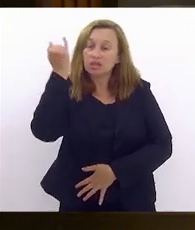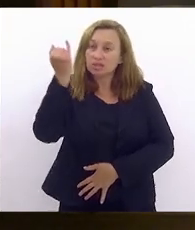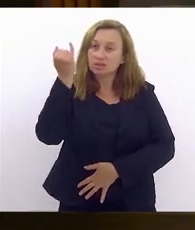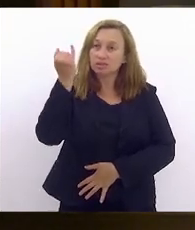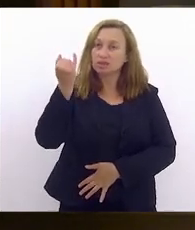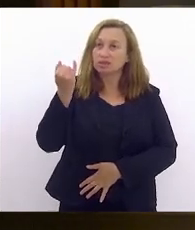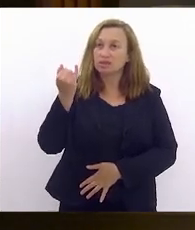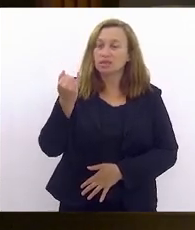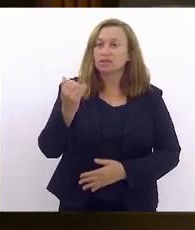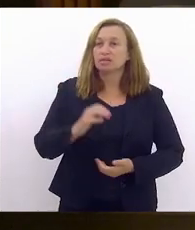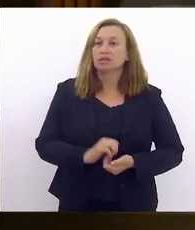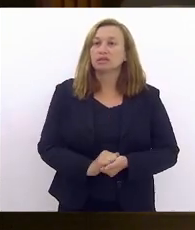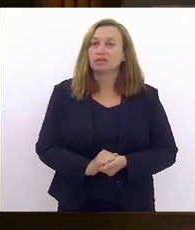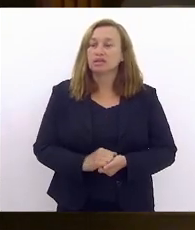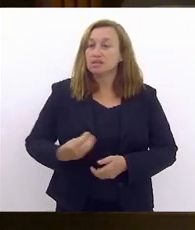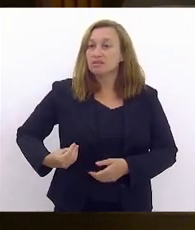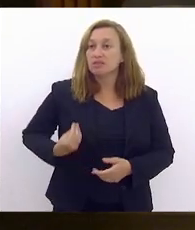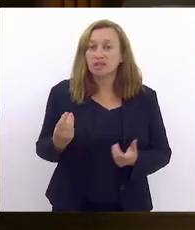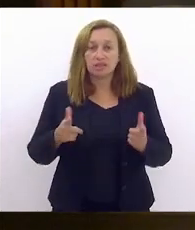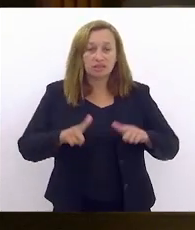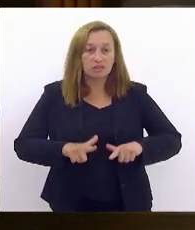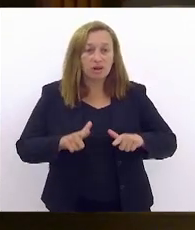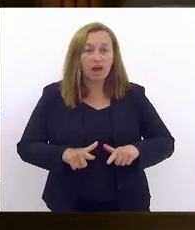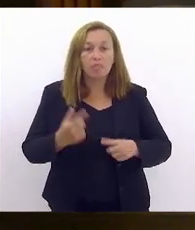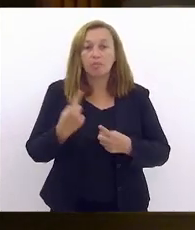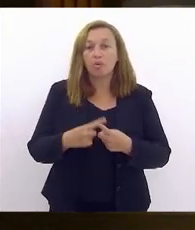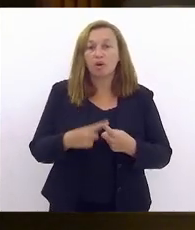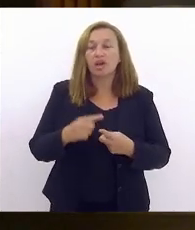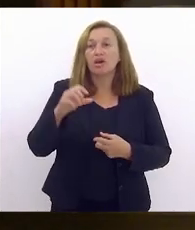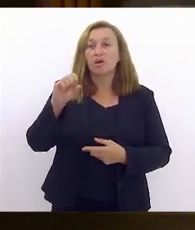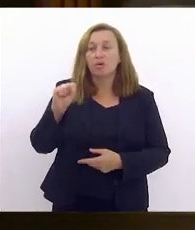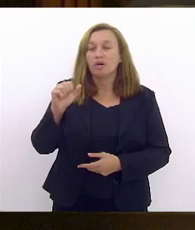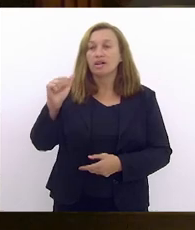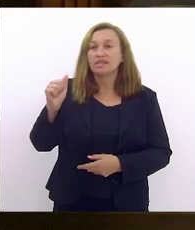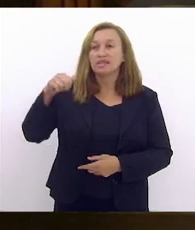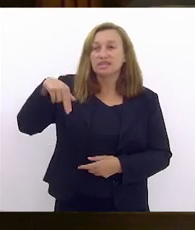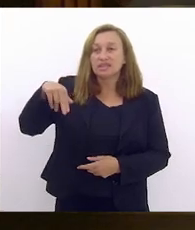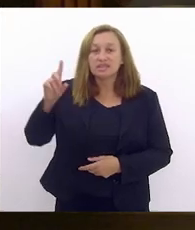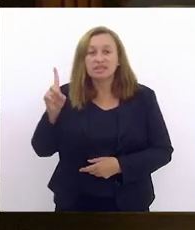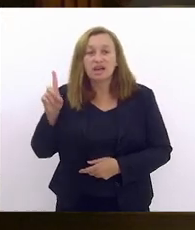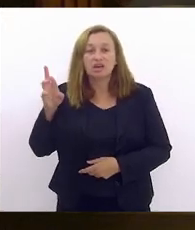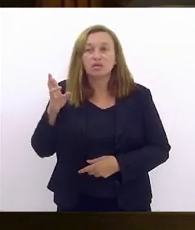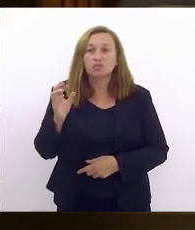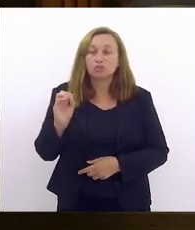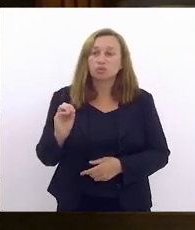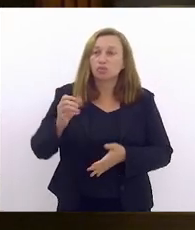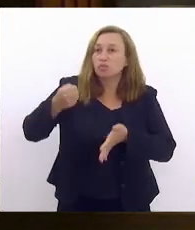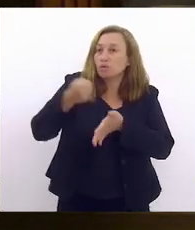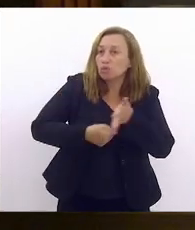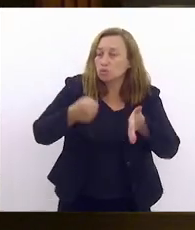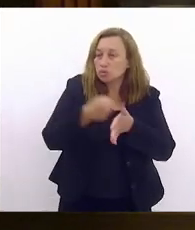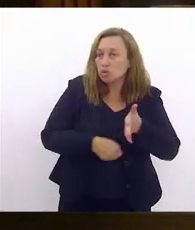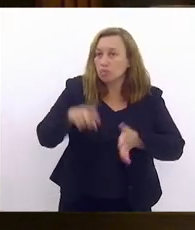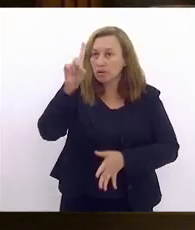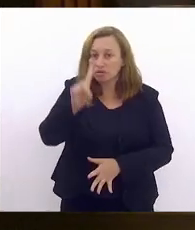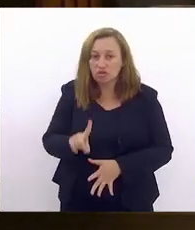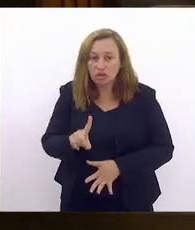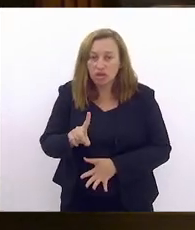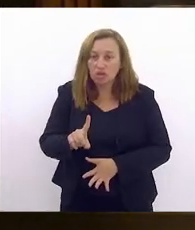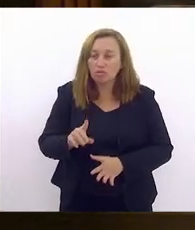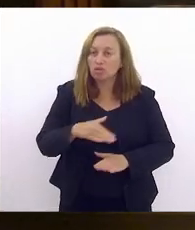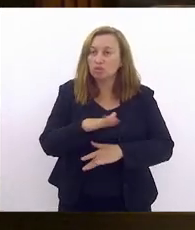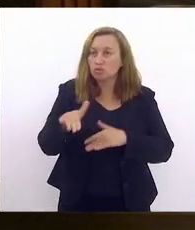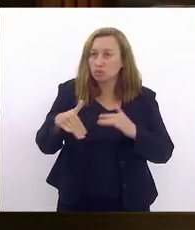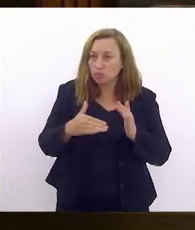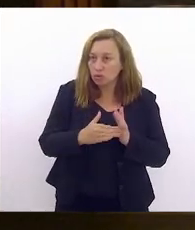presença nossa aqui, porque o Sandro, ele sempre lutou e luta pelo direito dos sambistas e